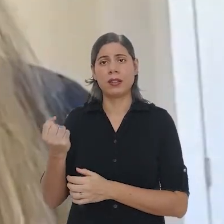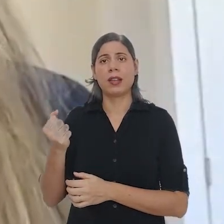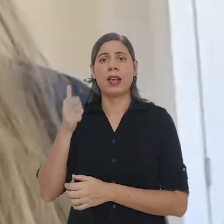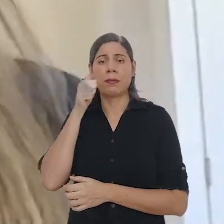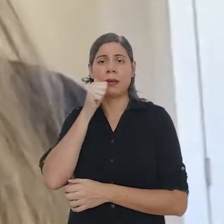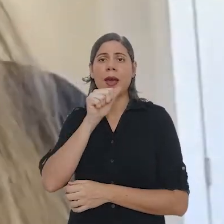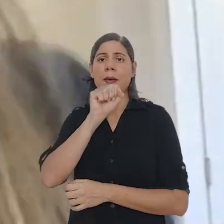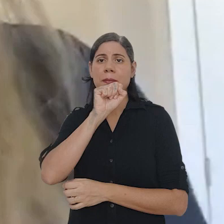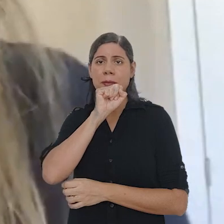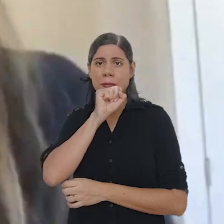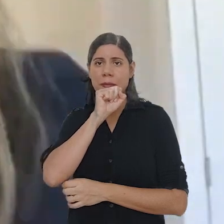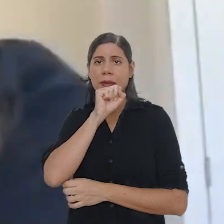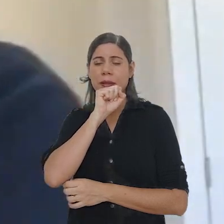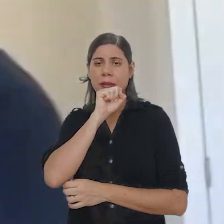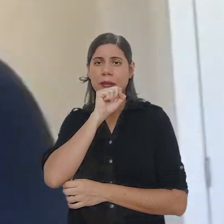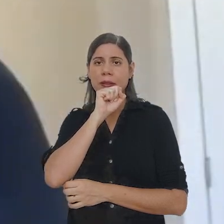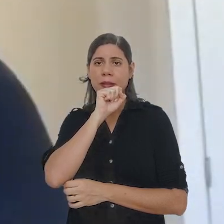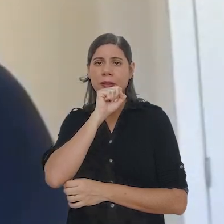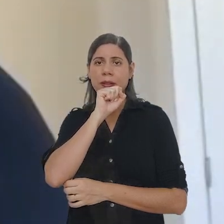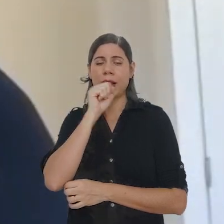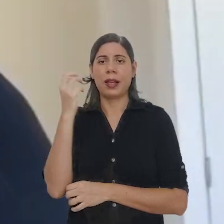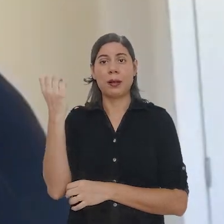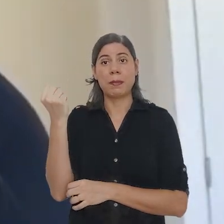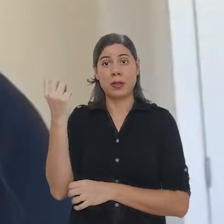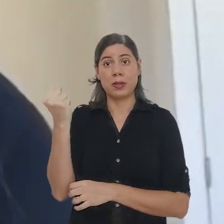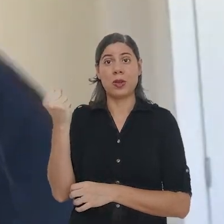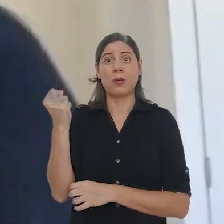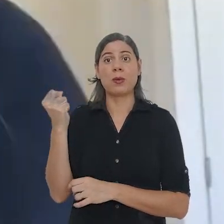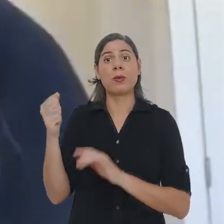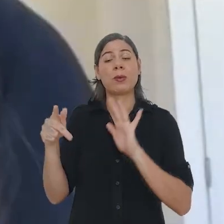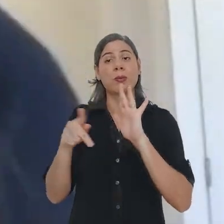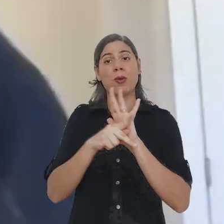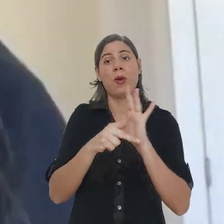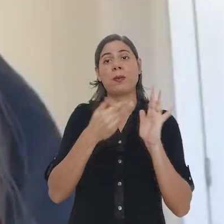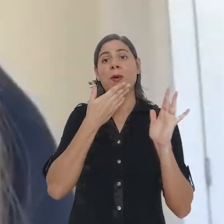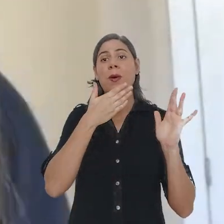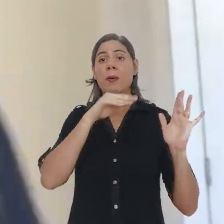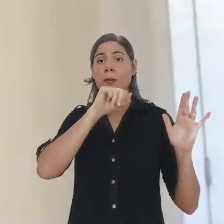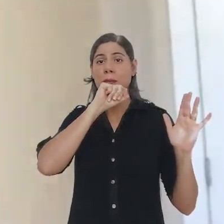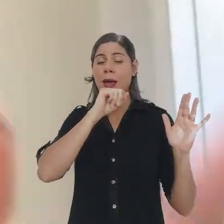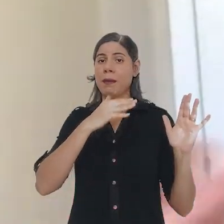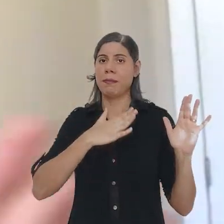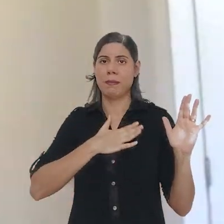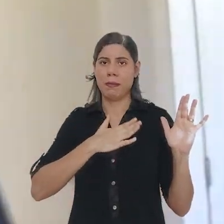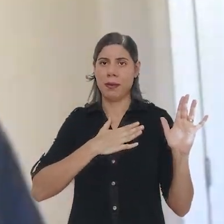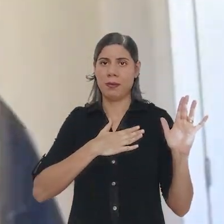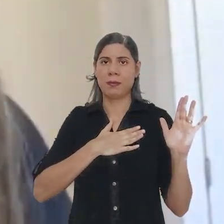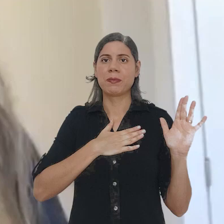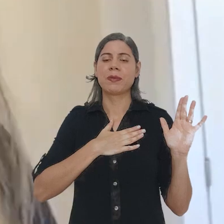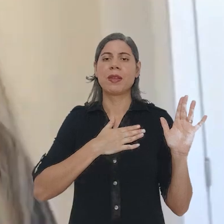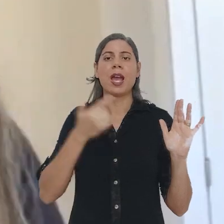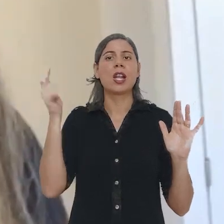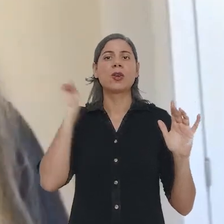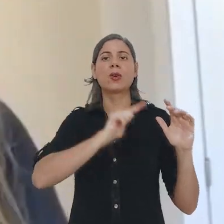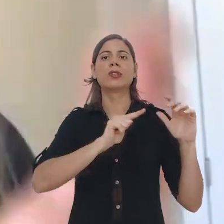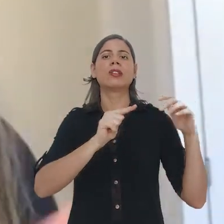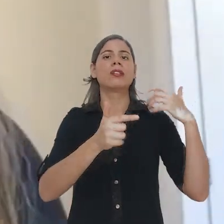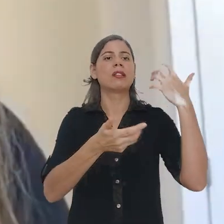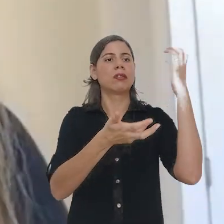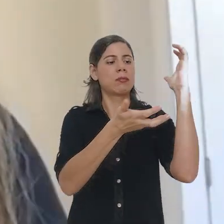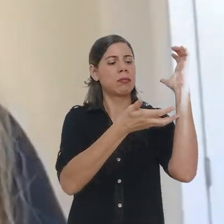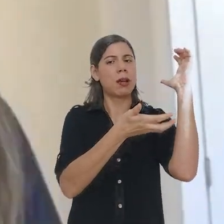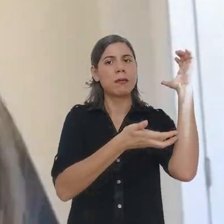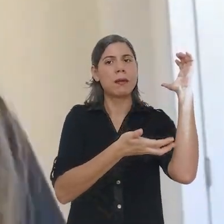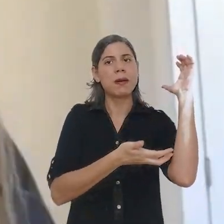ela é aposentada com a aposentadoria do meu pai, ela é pensionista, né? E o máximo que ele conseguiu com essa história de extrativismo e